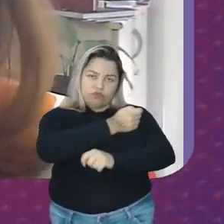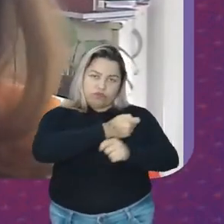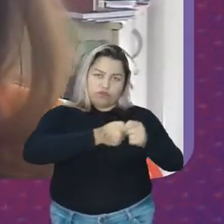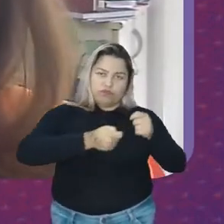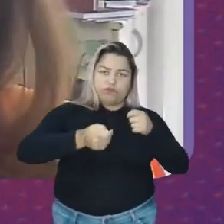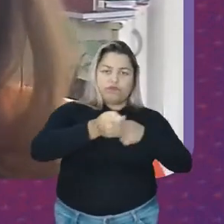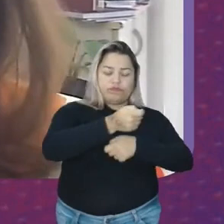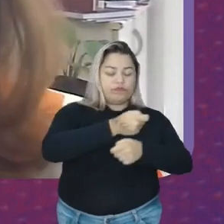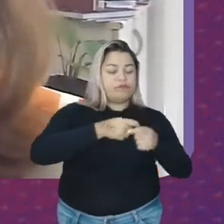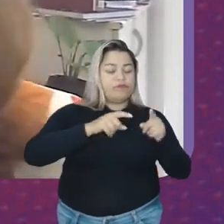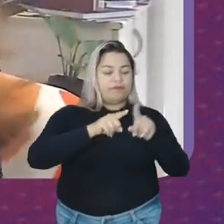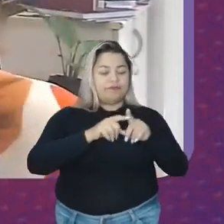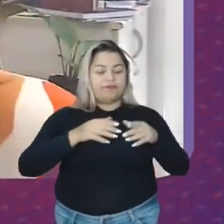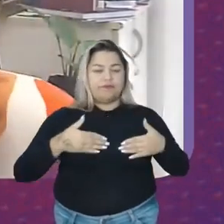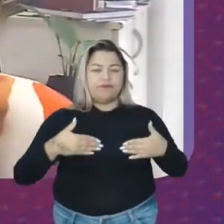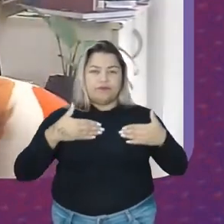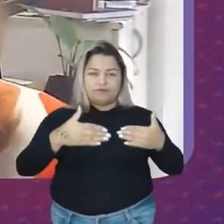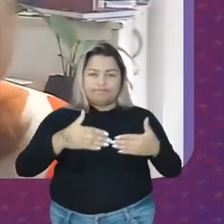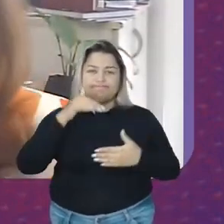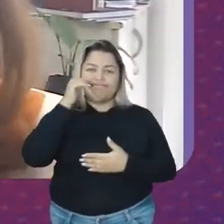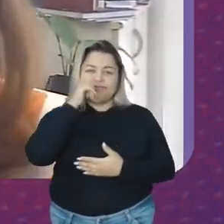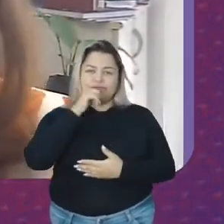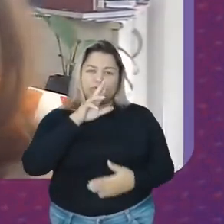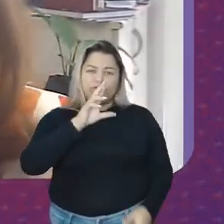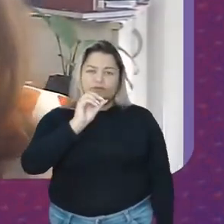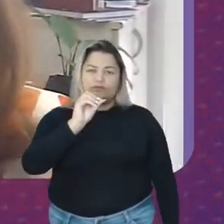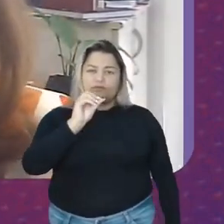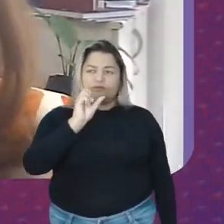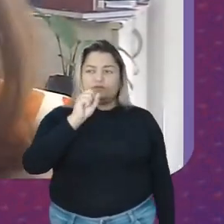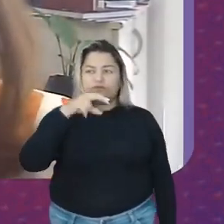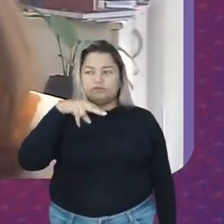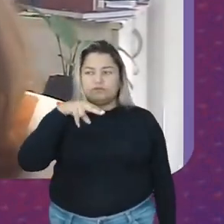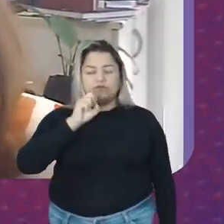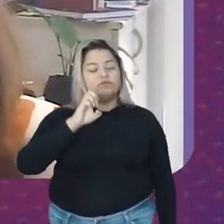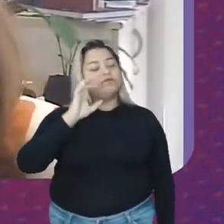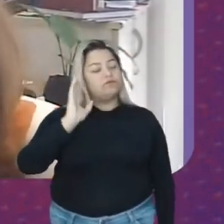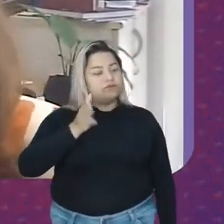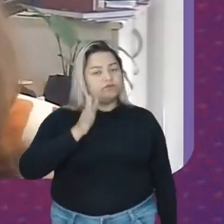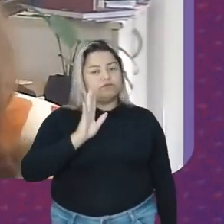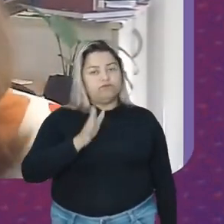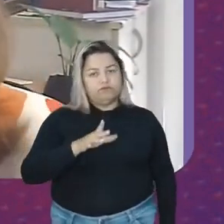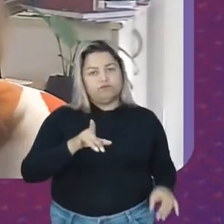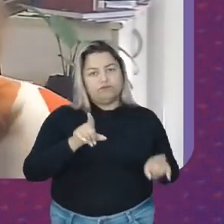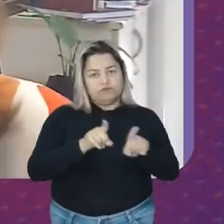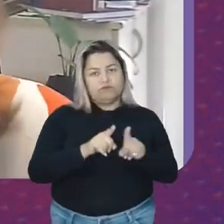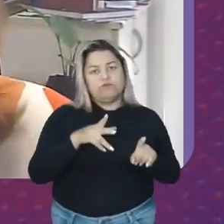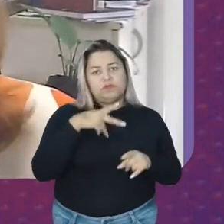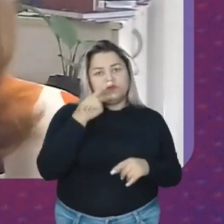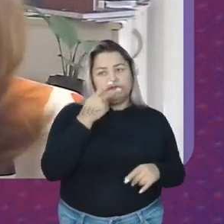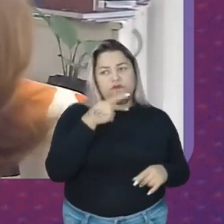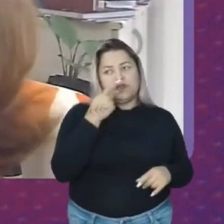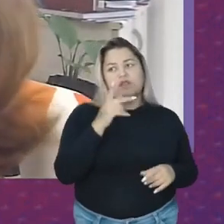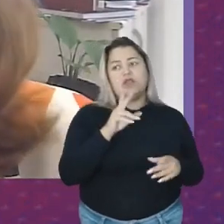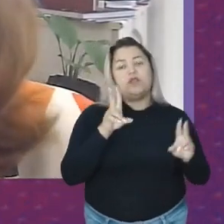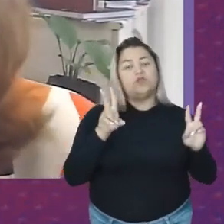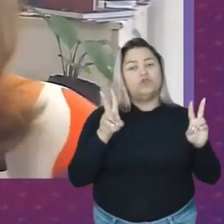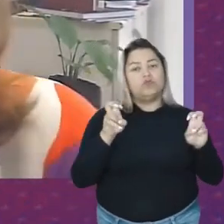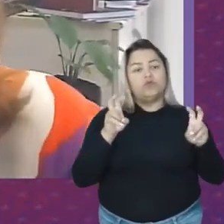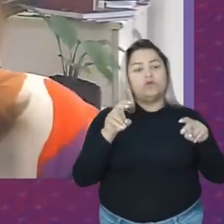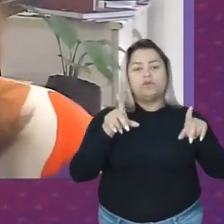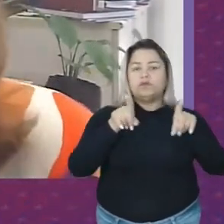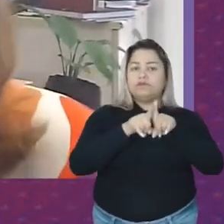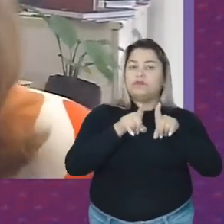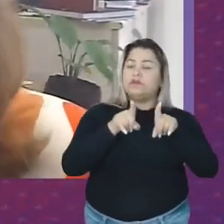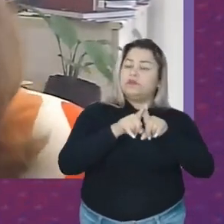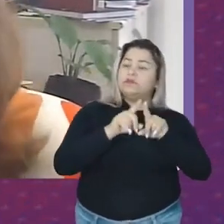aqui no Ministério das Mulheres, eu acho que a Rosane já tratou disso também na sua fala, sobre a questão que a